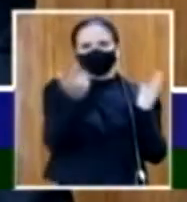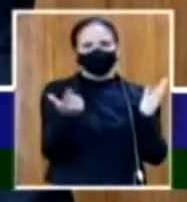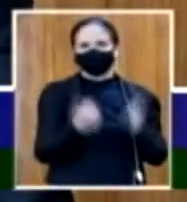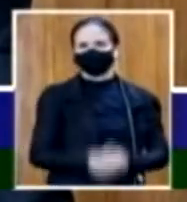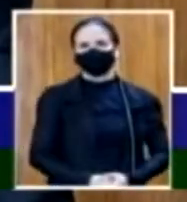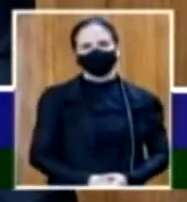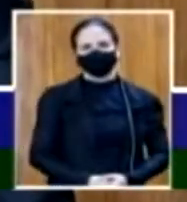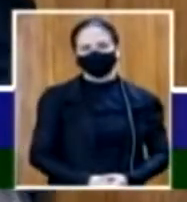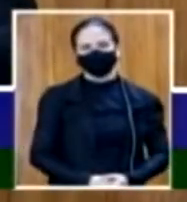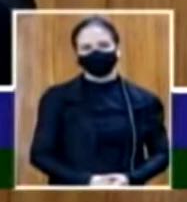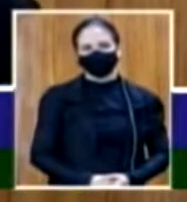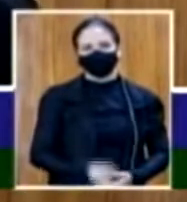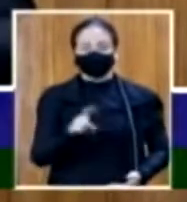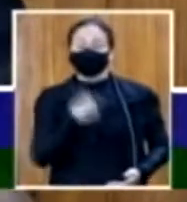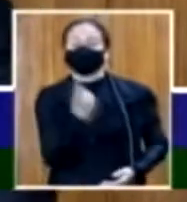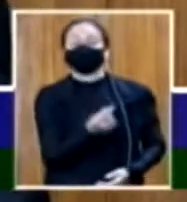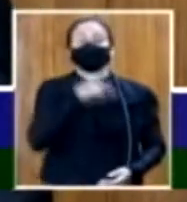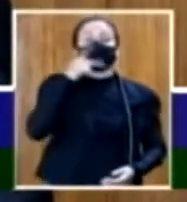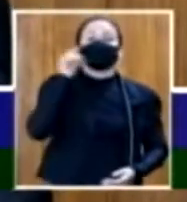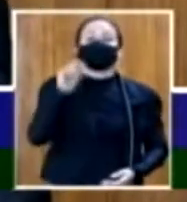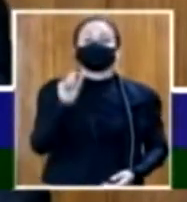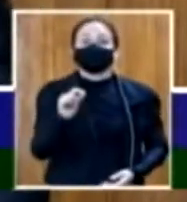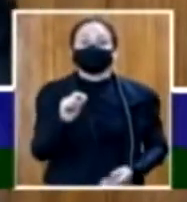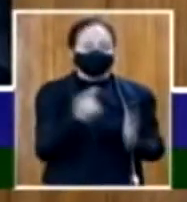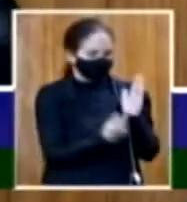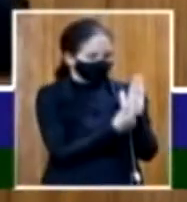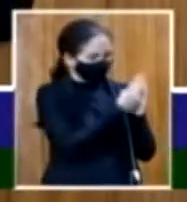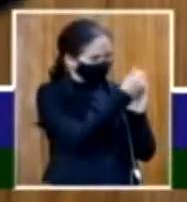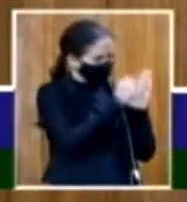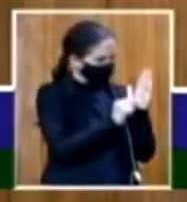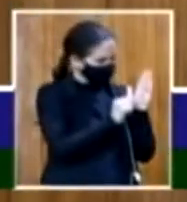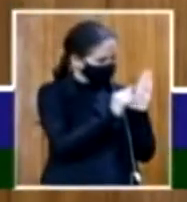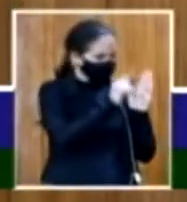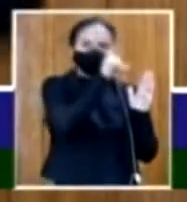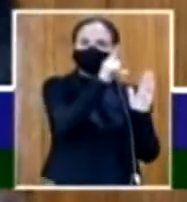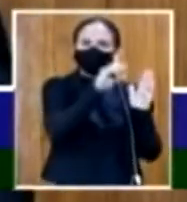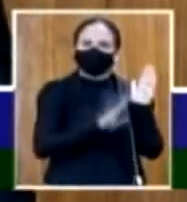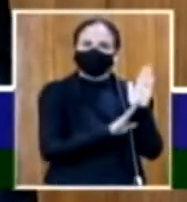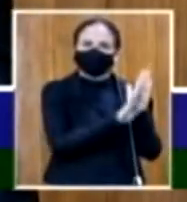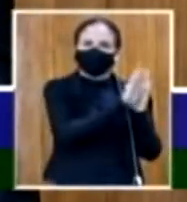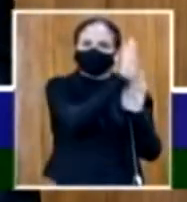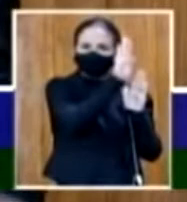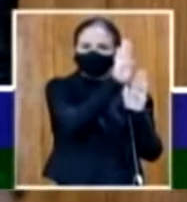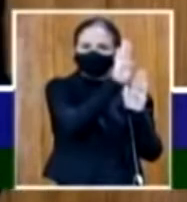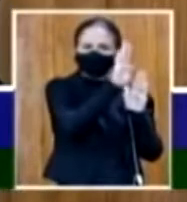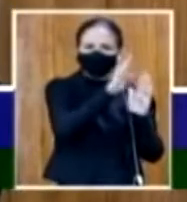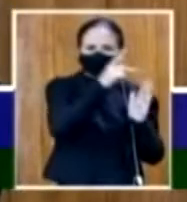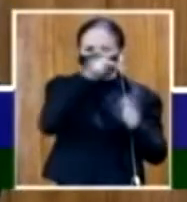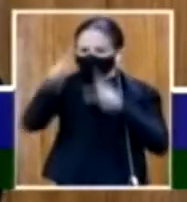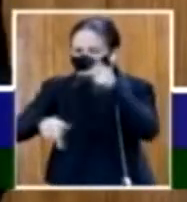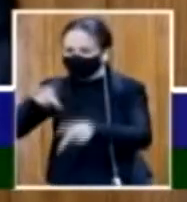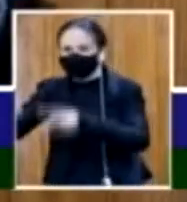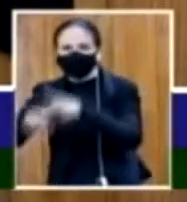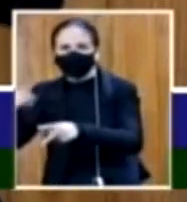falando. Nós estamos falando que quanto maior a carga tributária, maior é o impacto na vida das pessoas, maior é